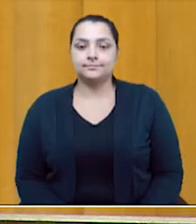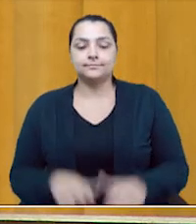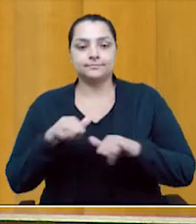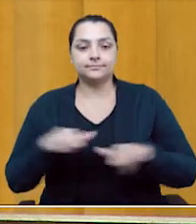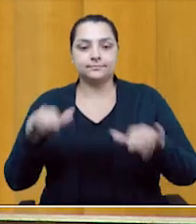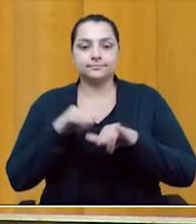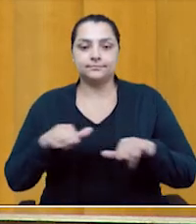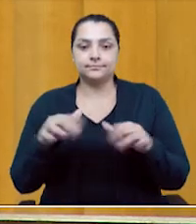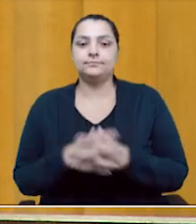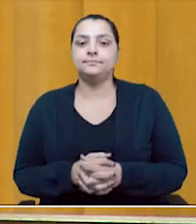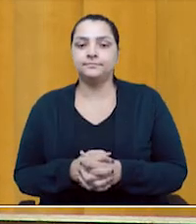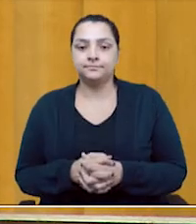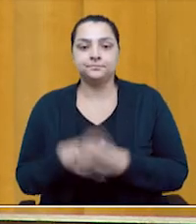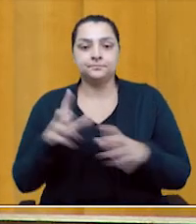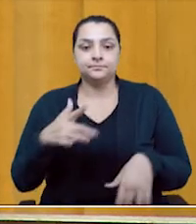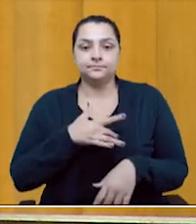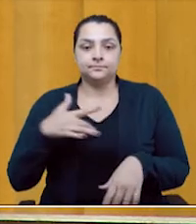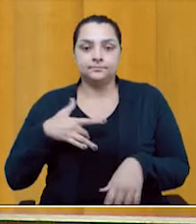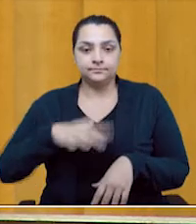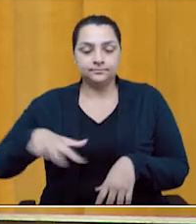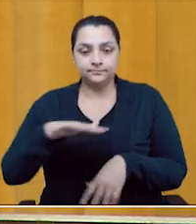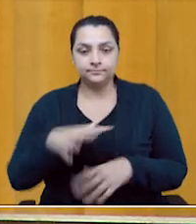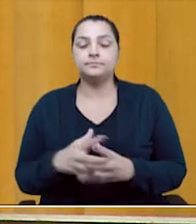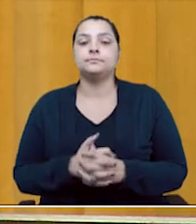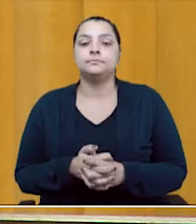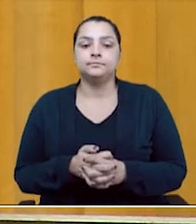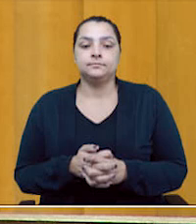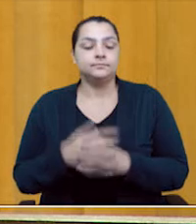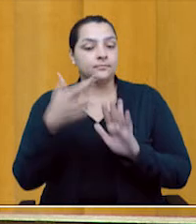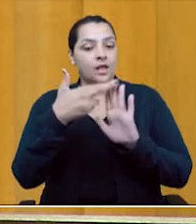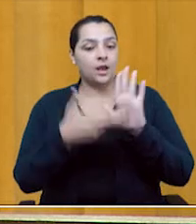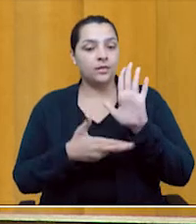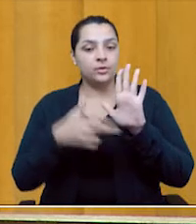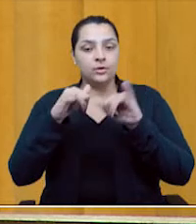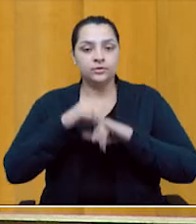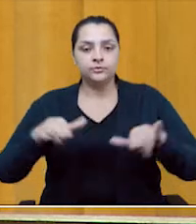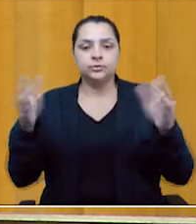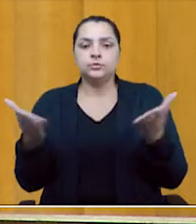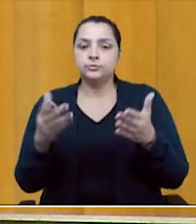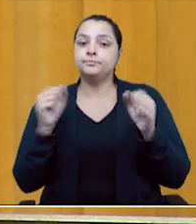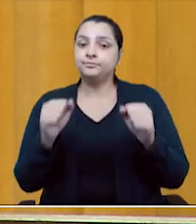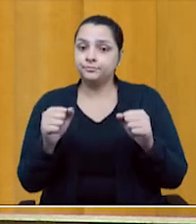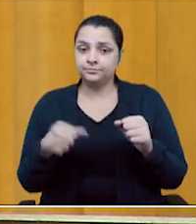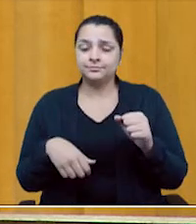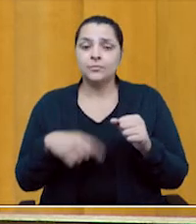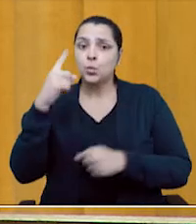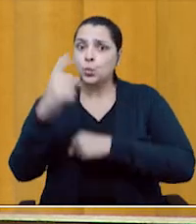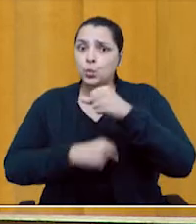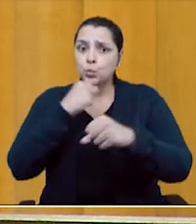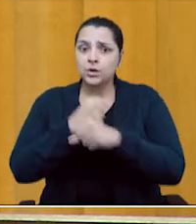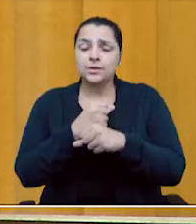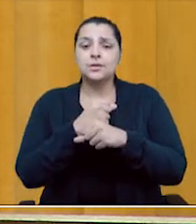estruturas de saúde concentradas. O relatório que foi divulgado hoje já deve estar disponível na página, levou mais de um ano para ser feito, é o primeiro